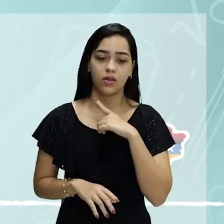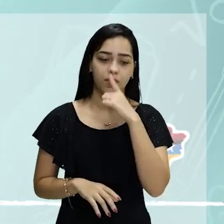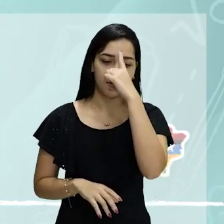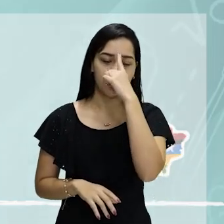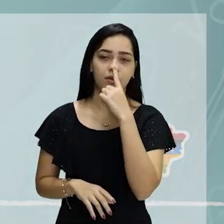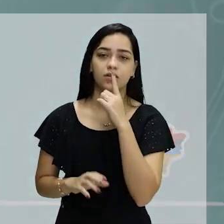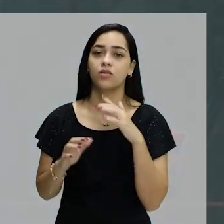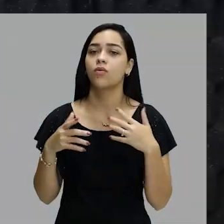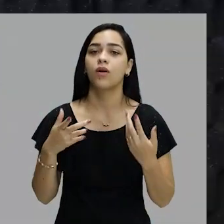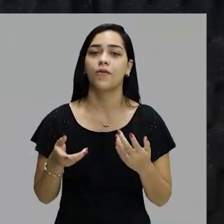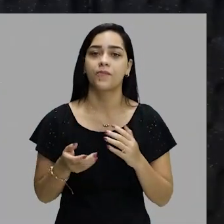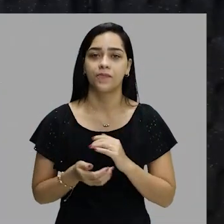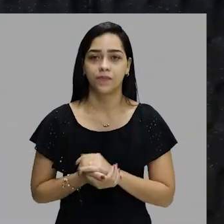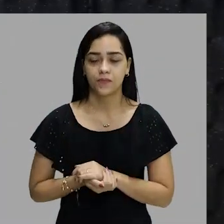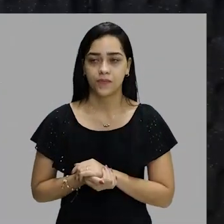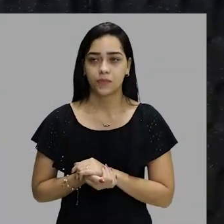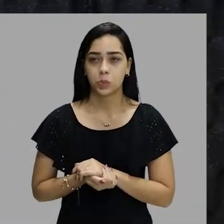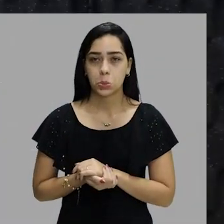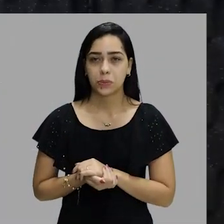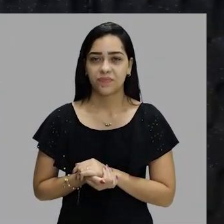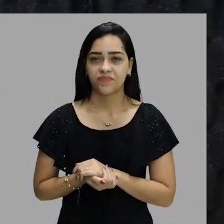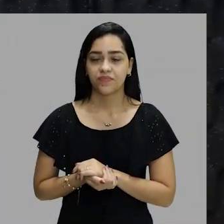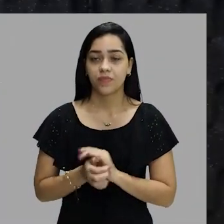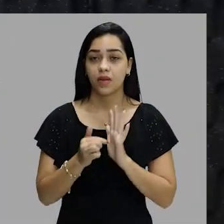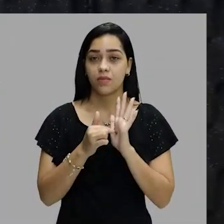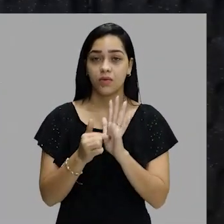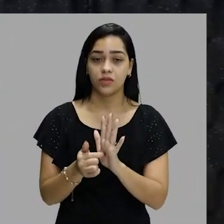que é isso? Ele